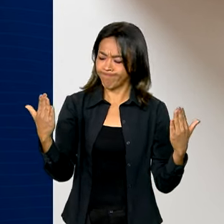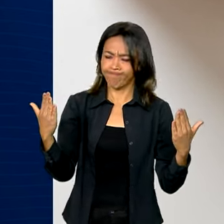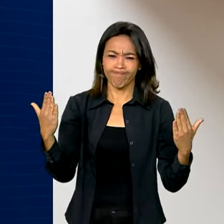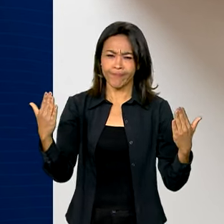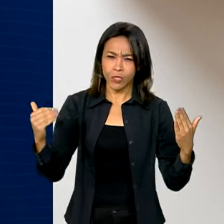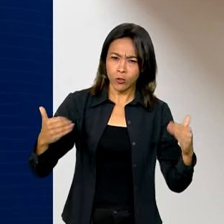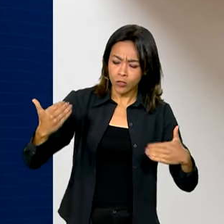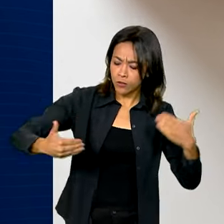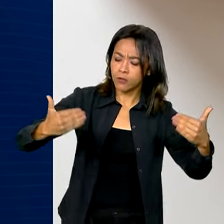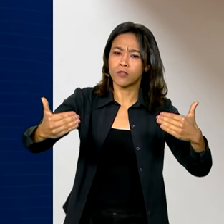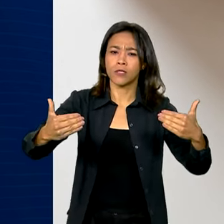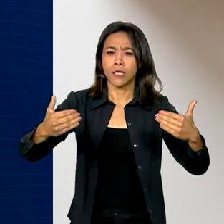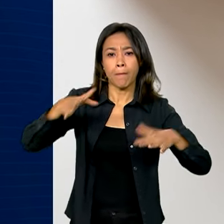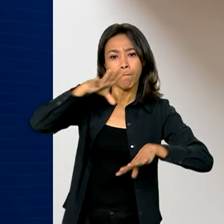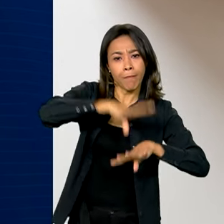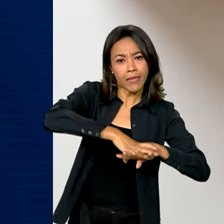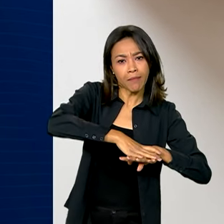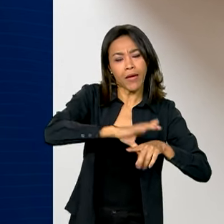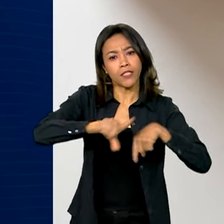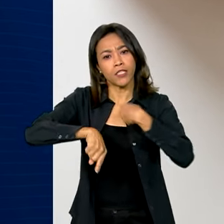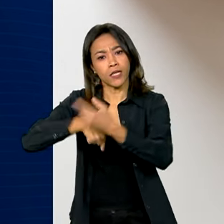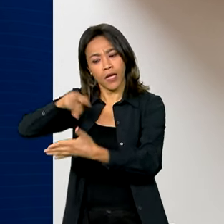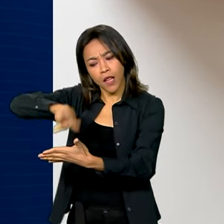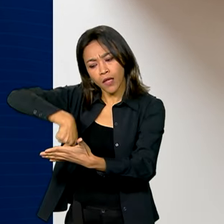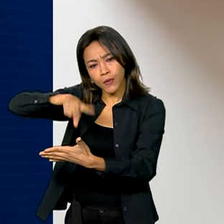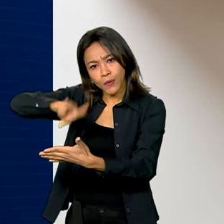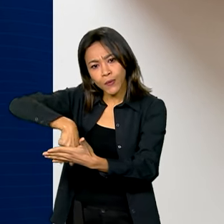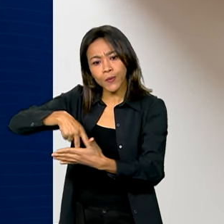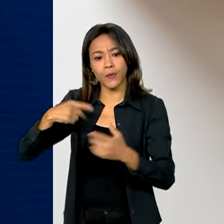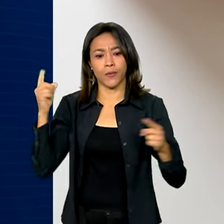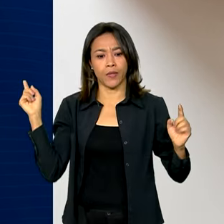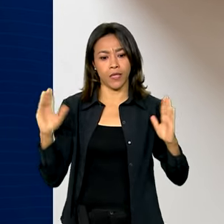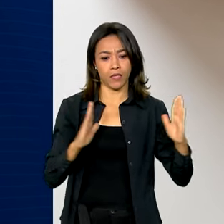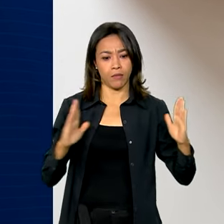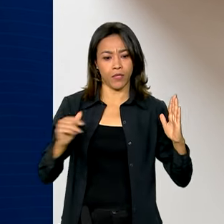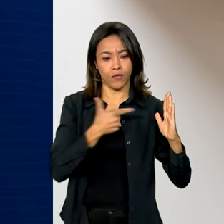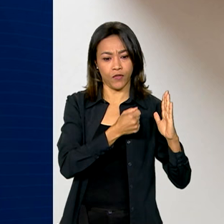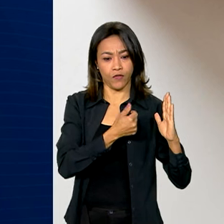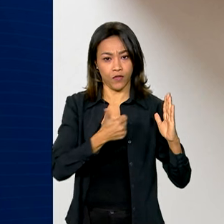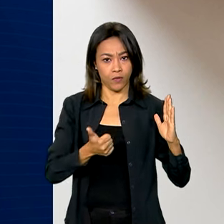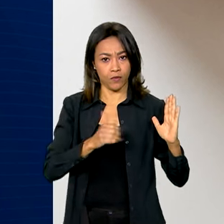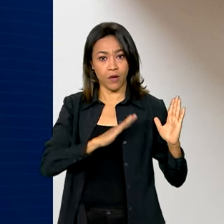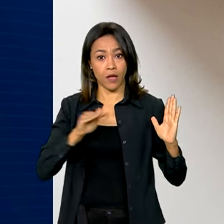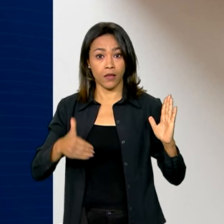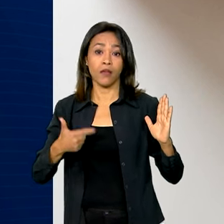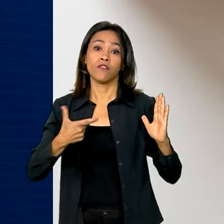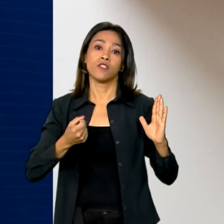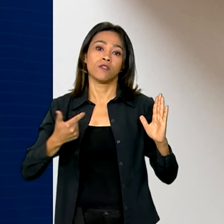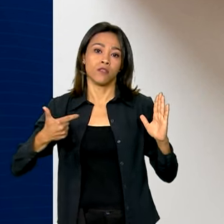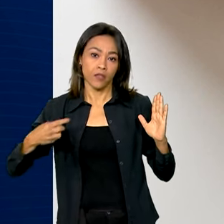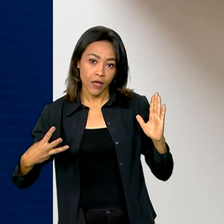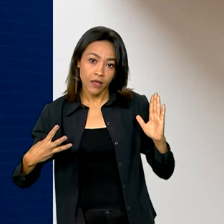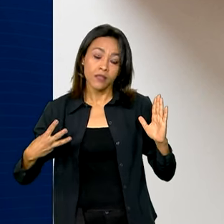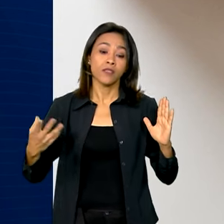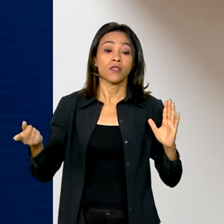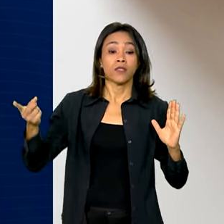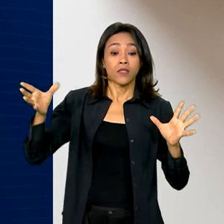desempenho em matemática e leitura entre 2021 e 2023